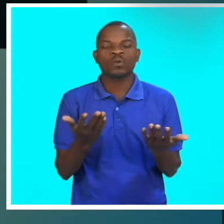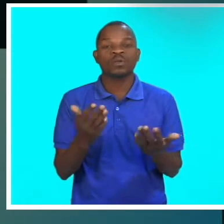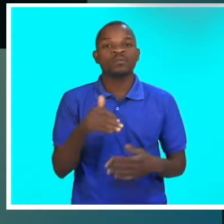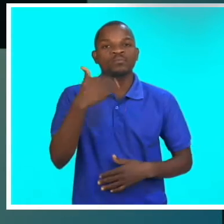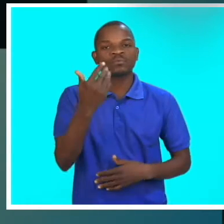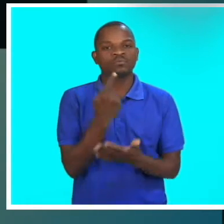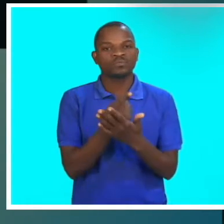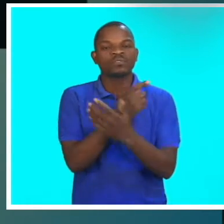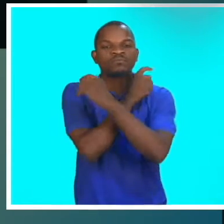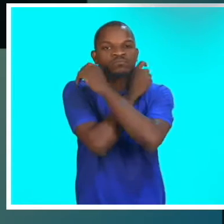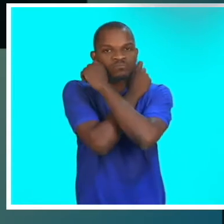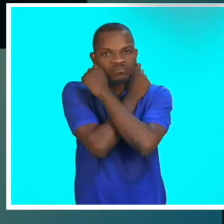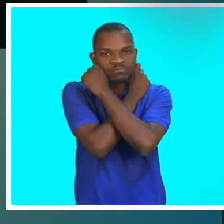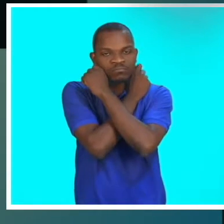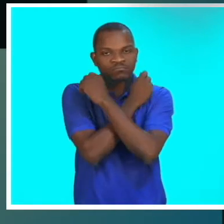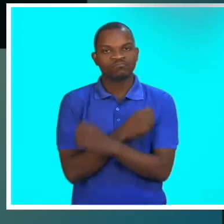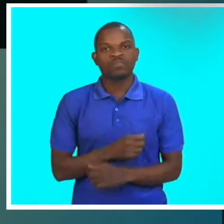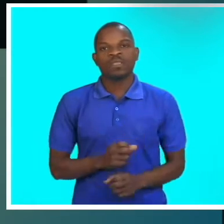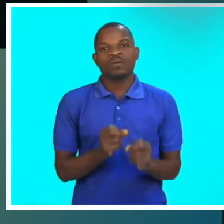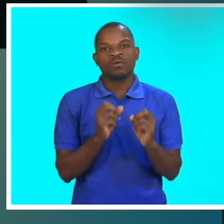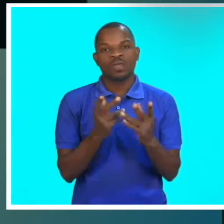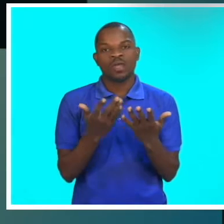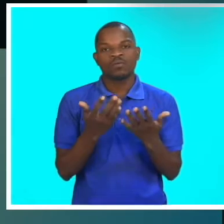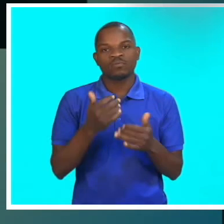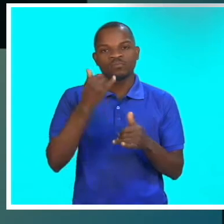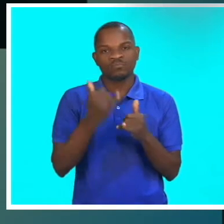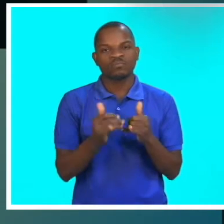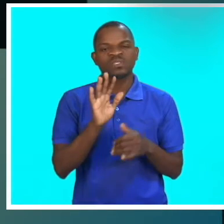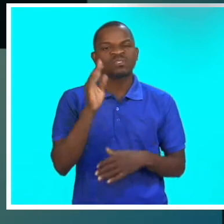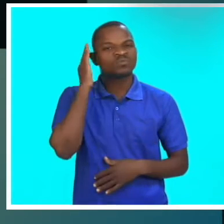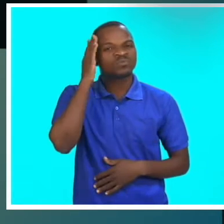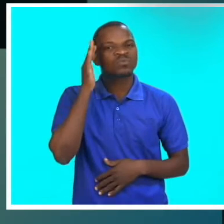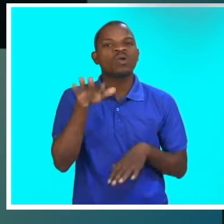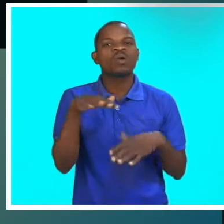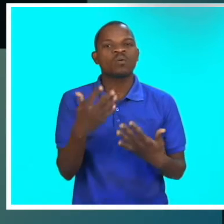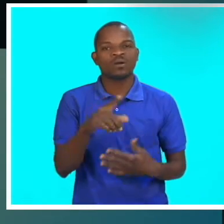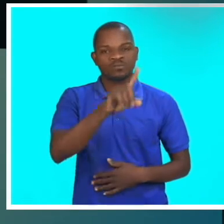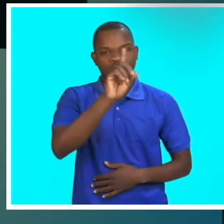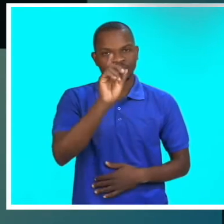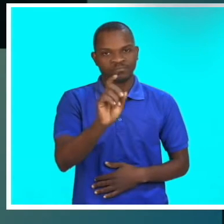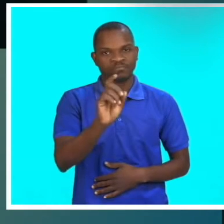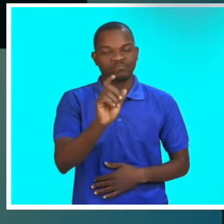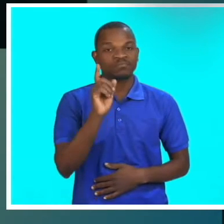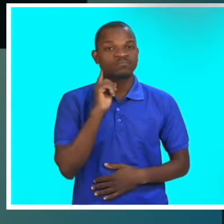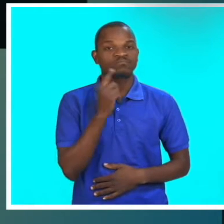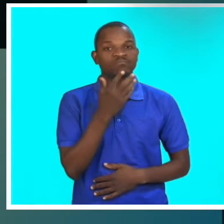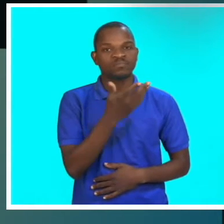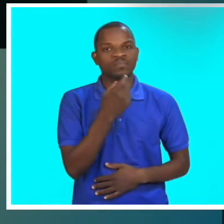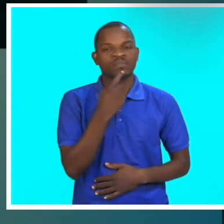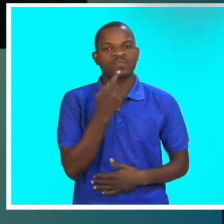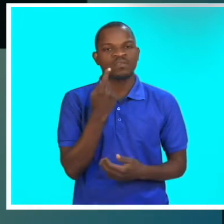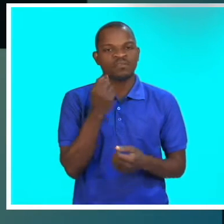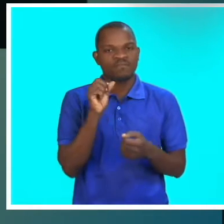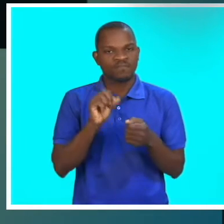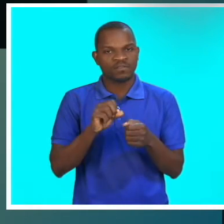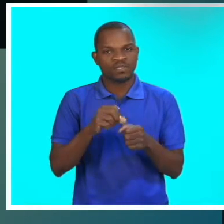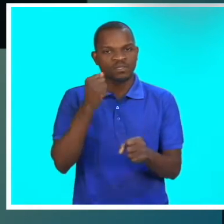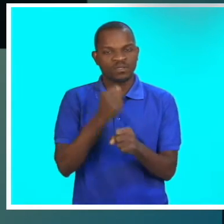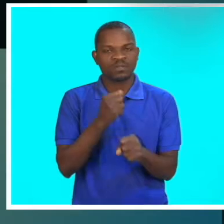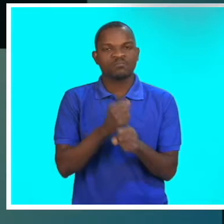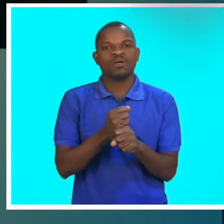Giane, para terminar mesmo, como é sonho de Giane? É dizer, a africanização. jurista. É,